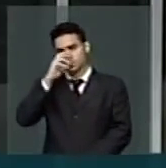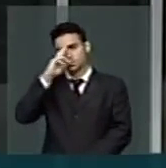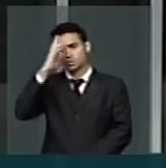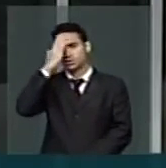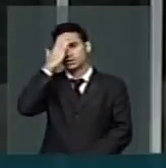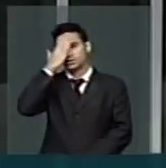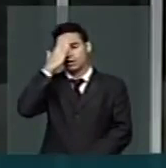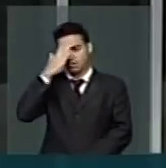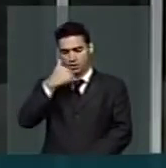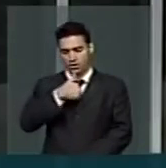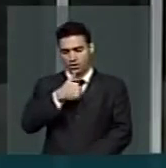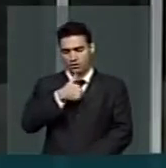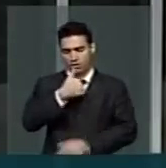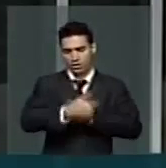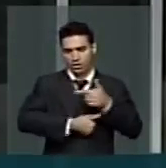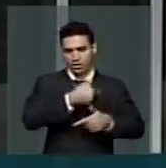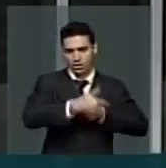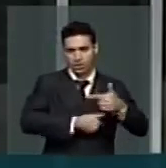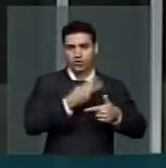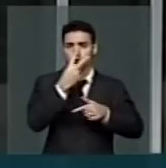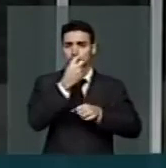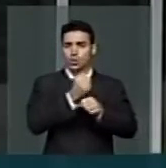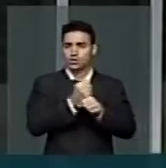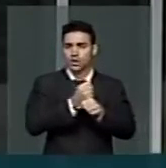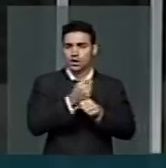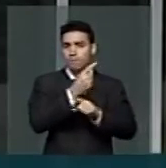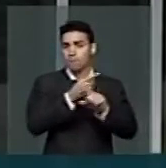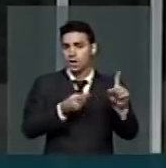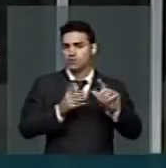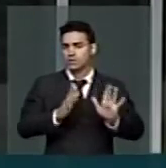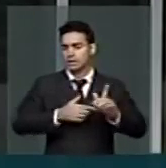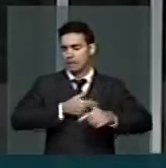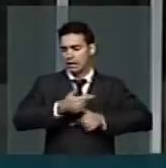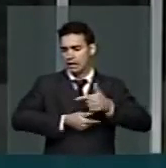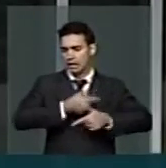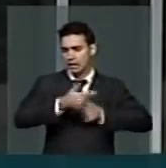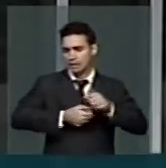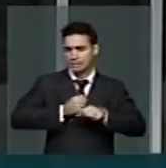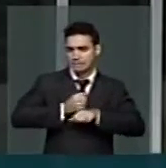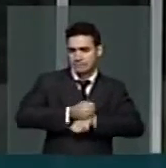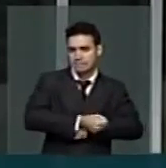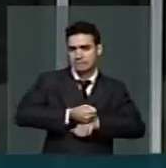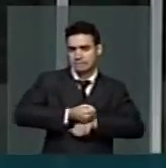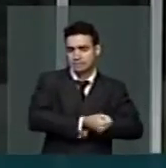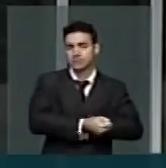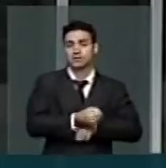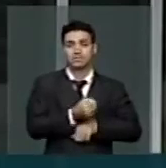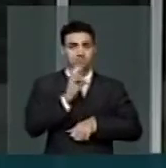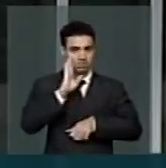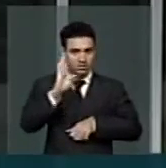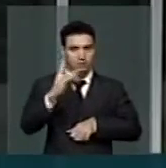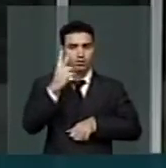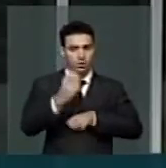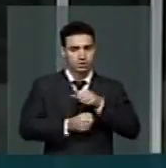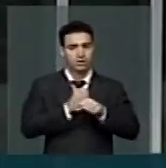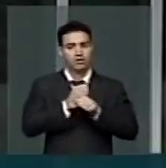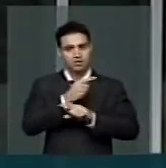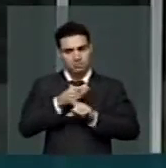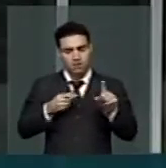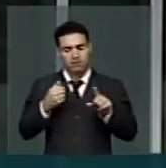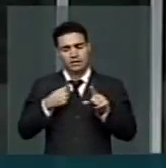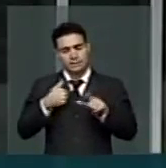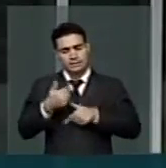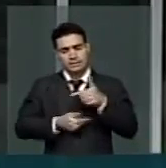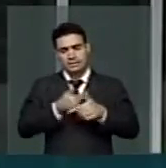me dedicado muito nestes 2 anos e meio, especialmente nos últimos 2 anos e meio, a este